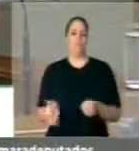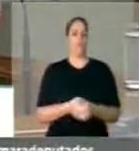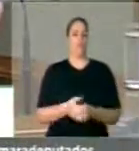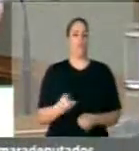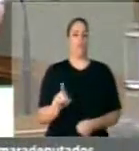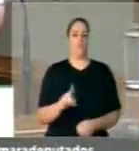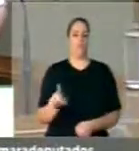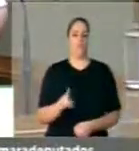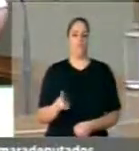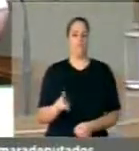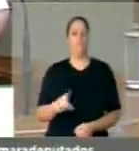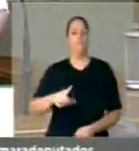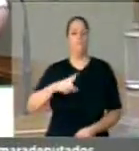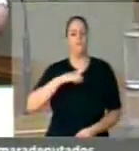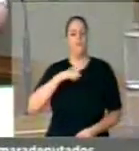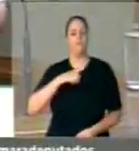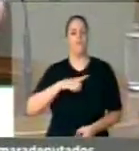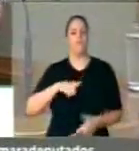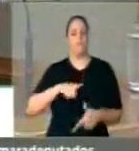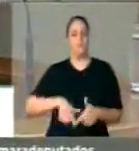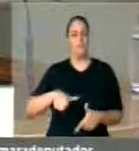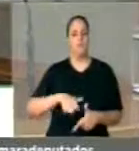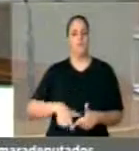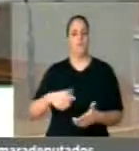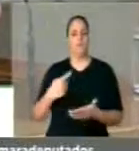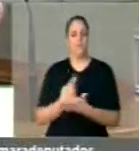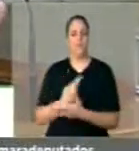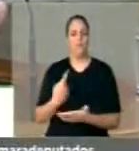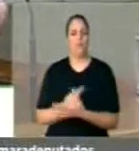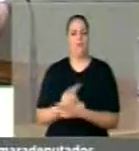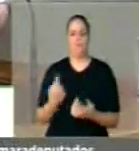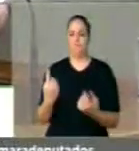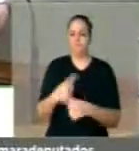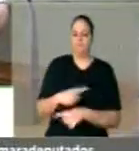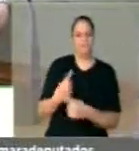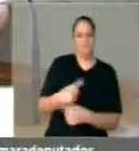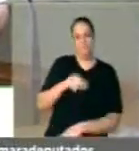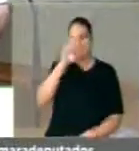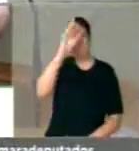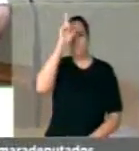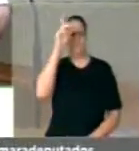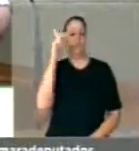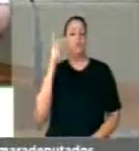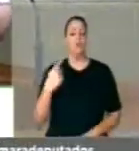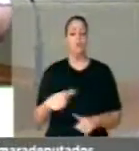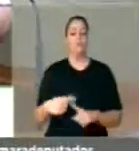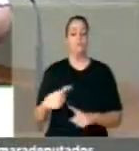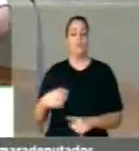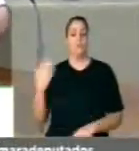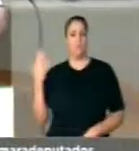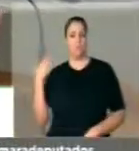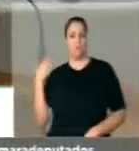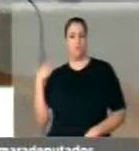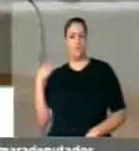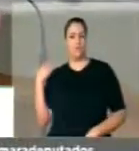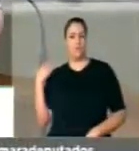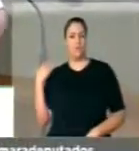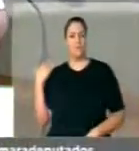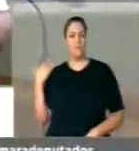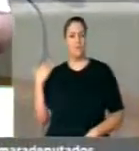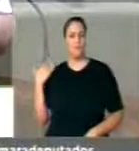e incoerências em relação aos acontecimentos políticos do passado recente e